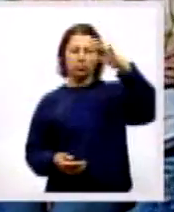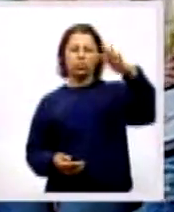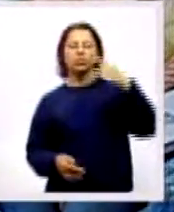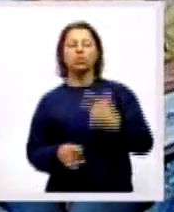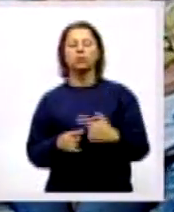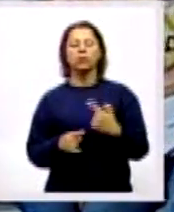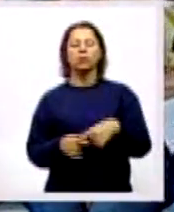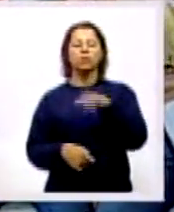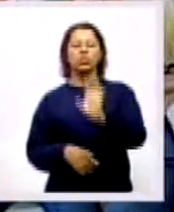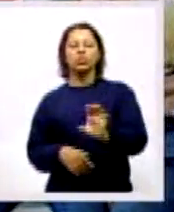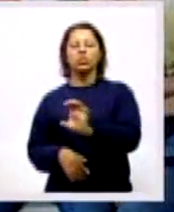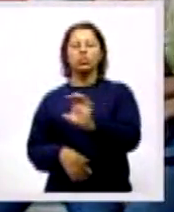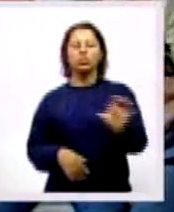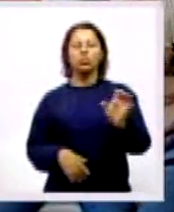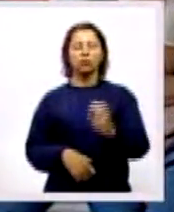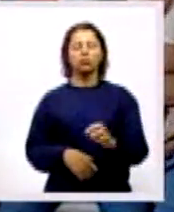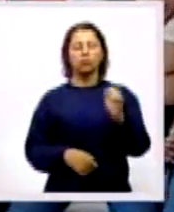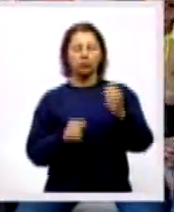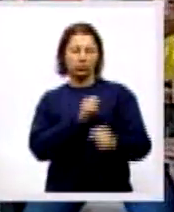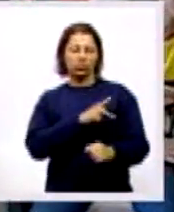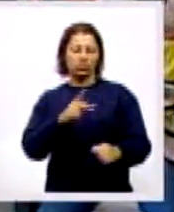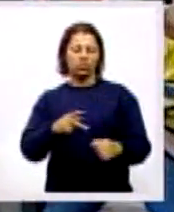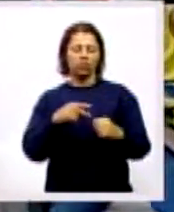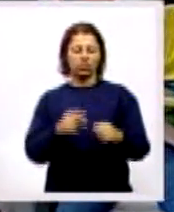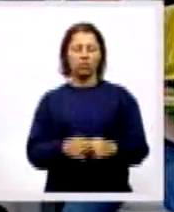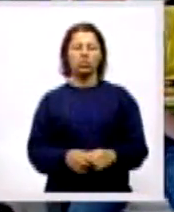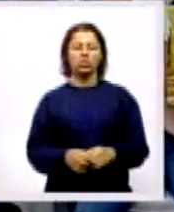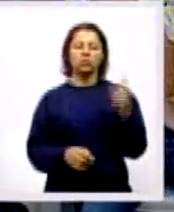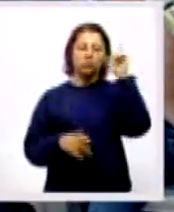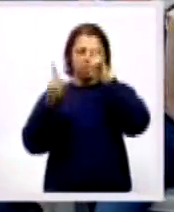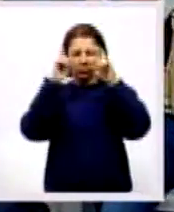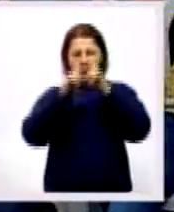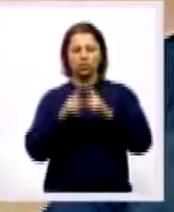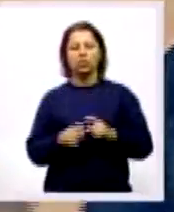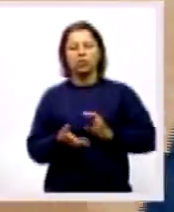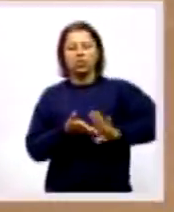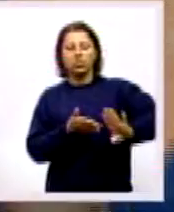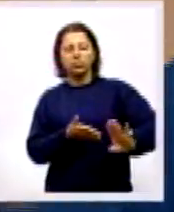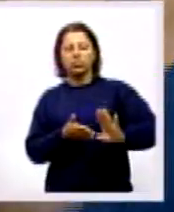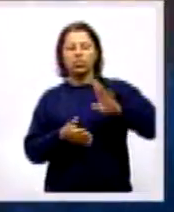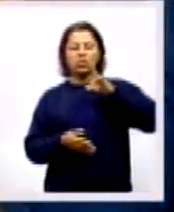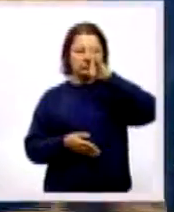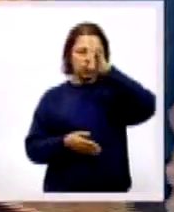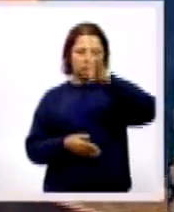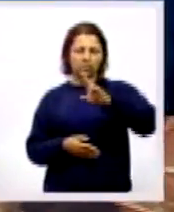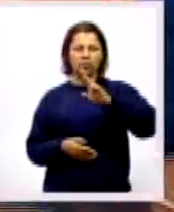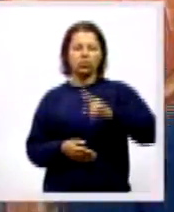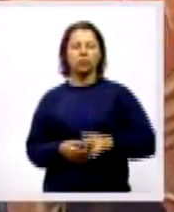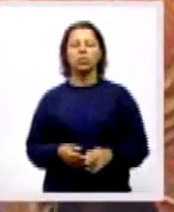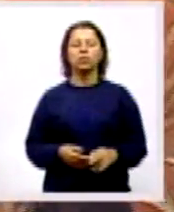O evangelista, o apóstolo, está o tempo todo preocupado em retirar a força do mito da comunidade. Sabe por